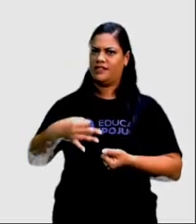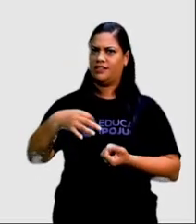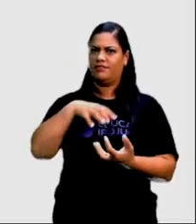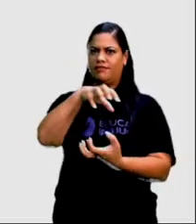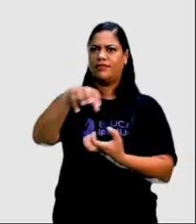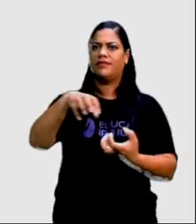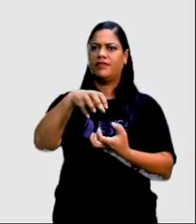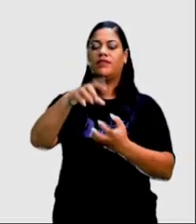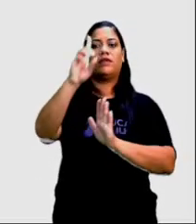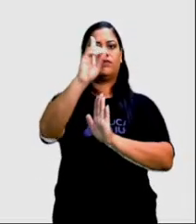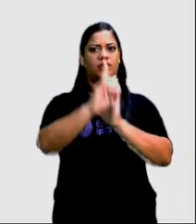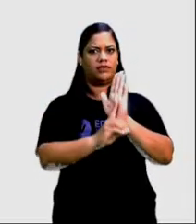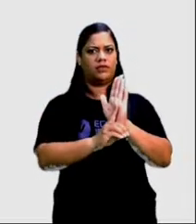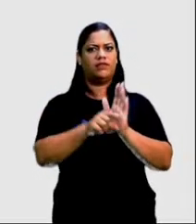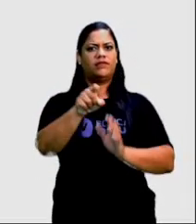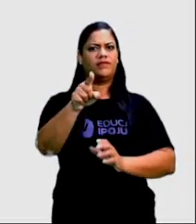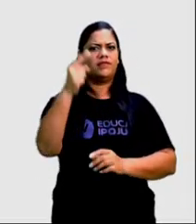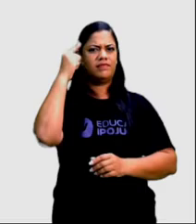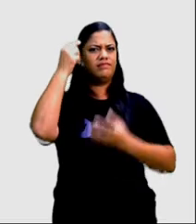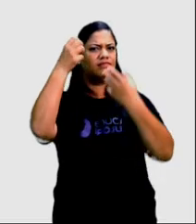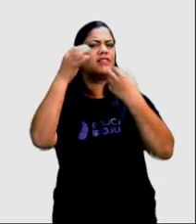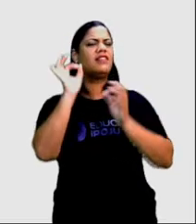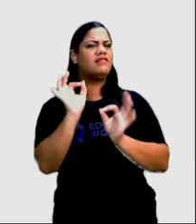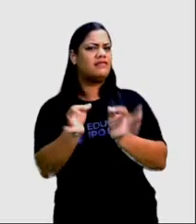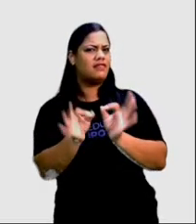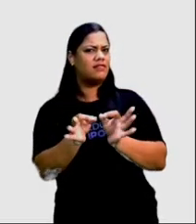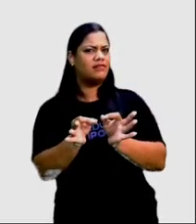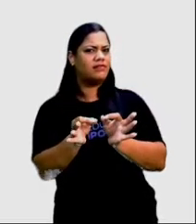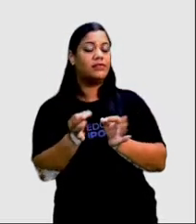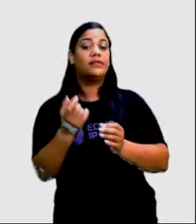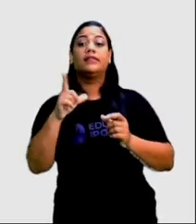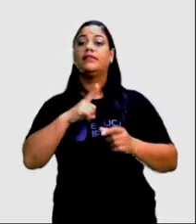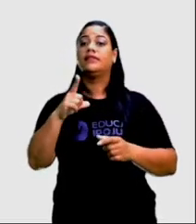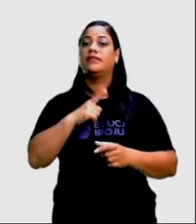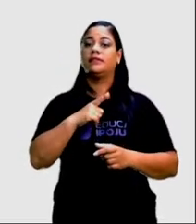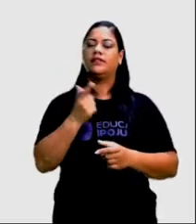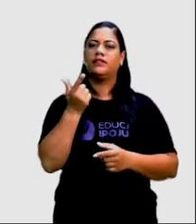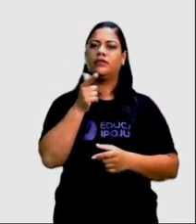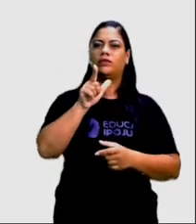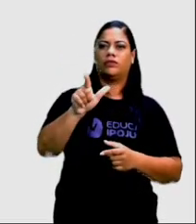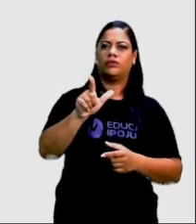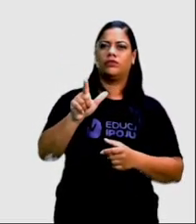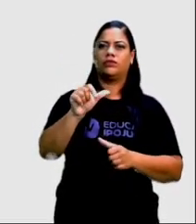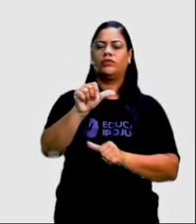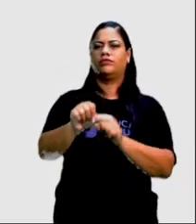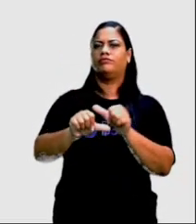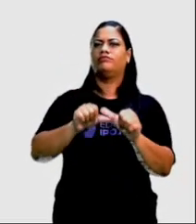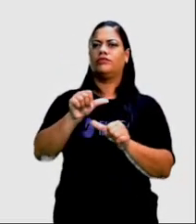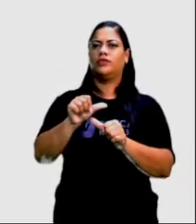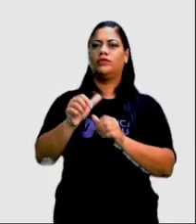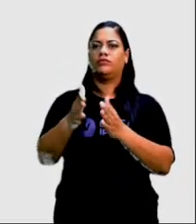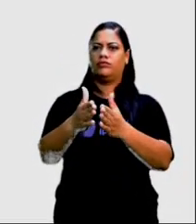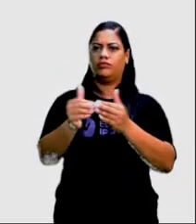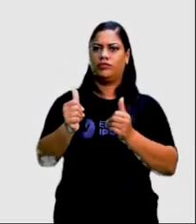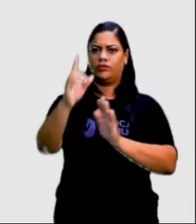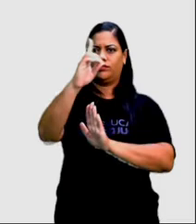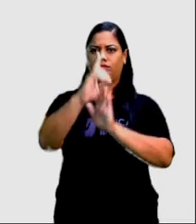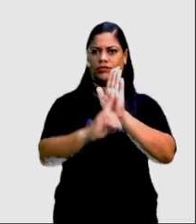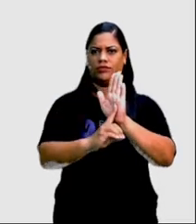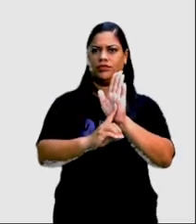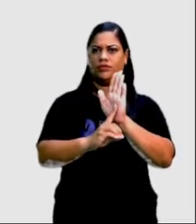é um direito do trabalhador. Você concorda com a greve? Será que existe outra forma de a gente reivindicar os direitos sem ser a